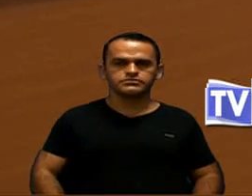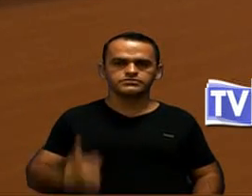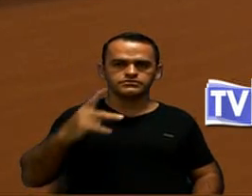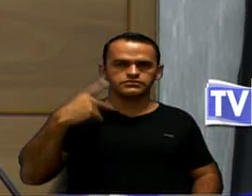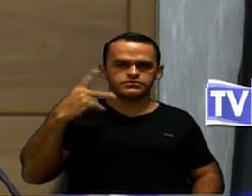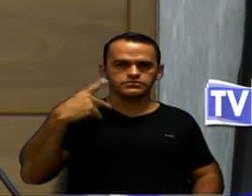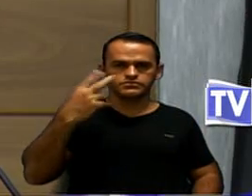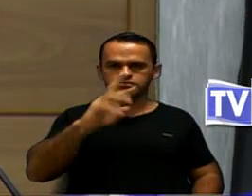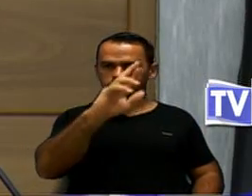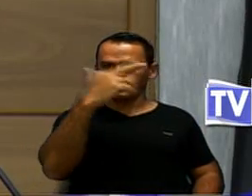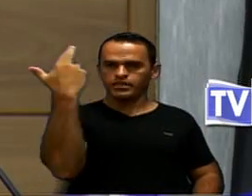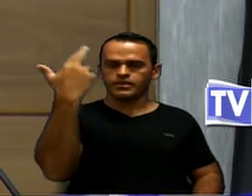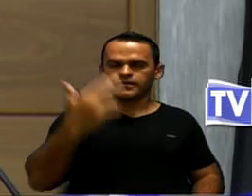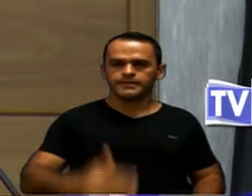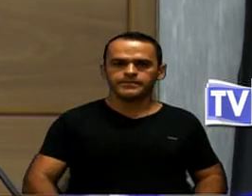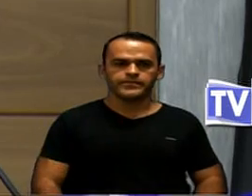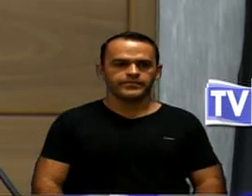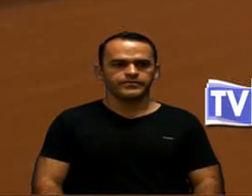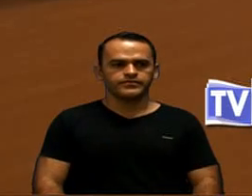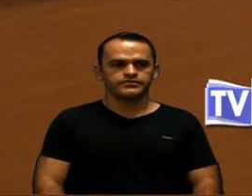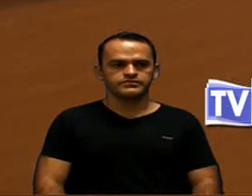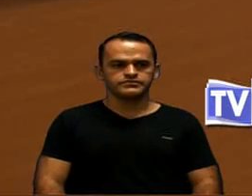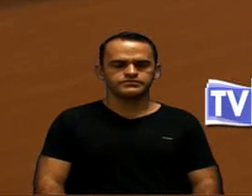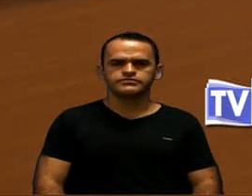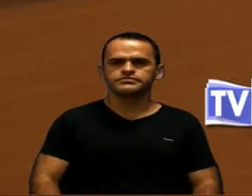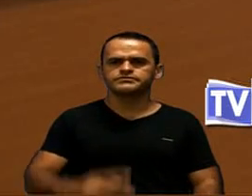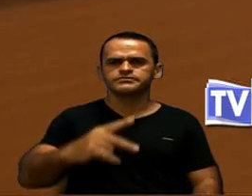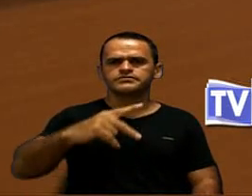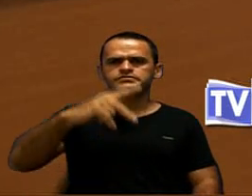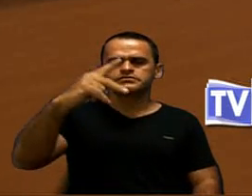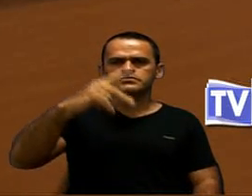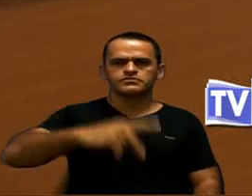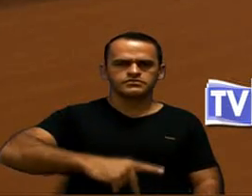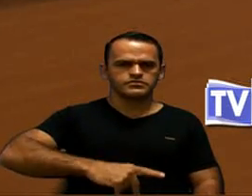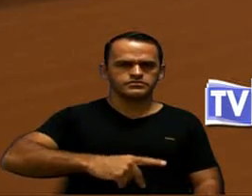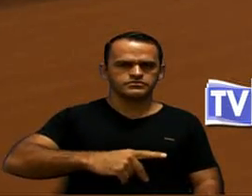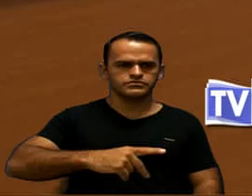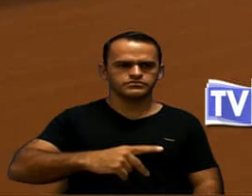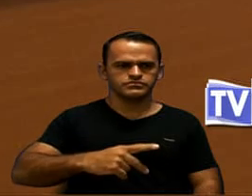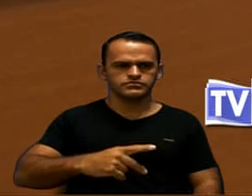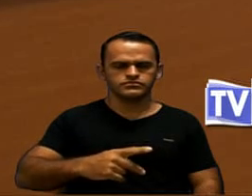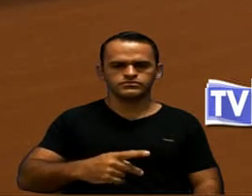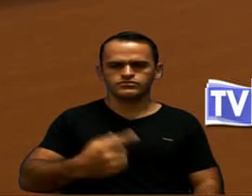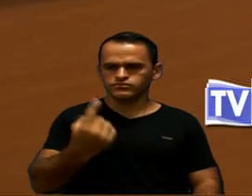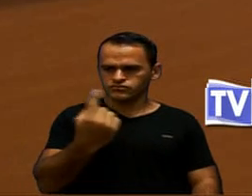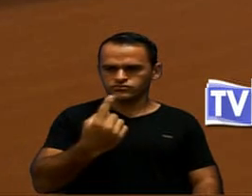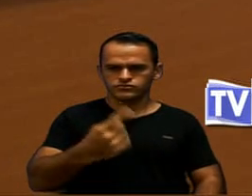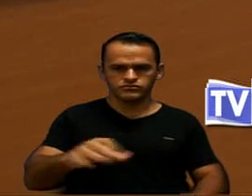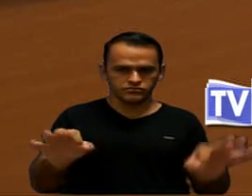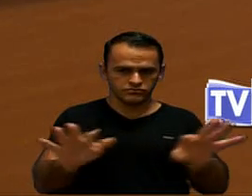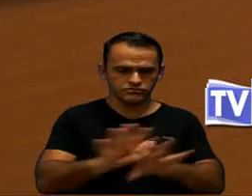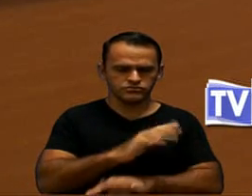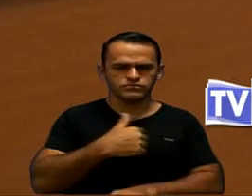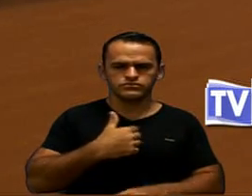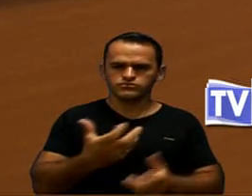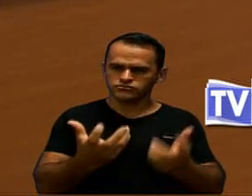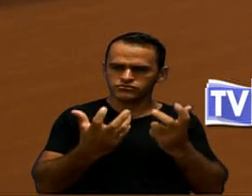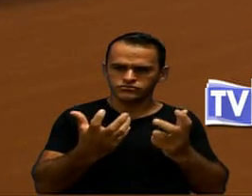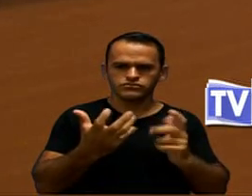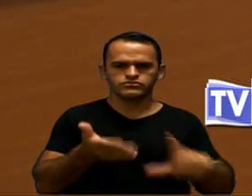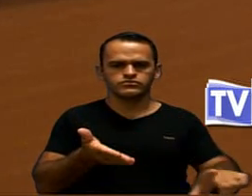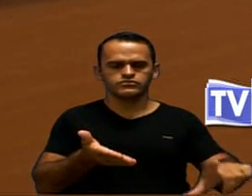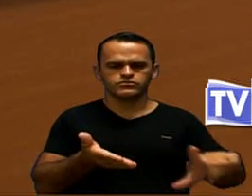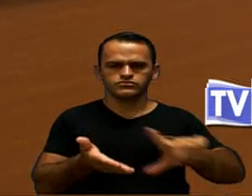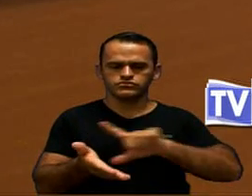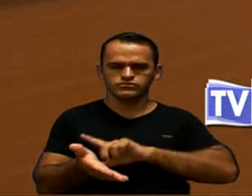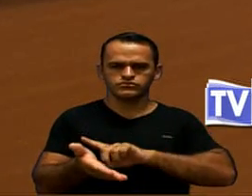Vereador Rafael Militão. Senhor presidente, quando terminar e entrar em primeira discussão, eu peço a antecipação